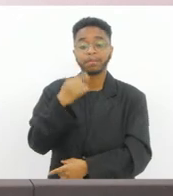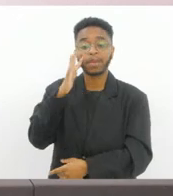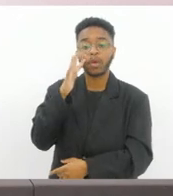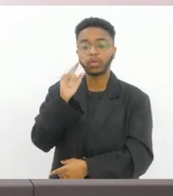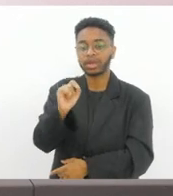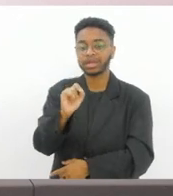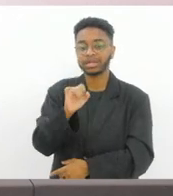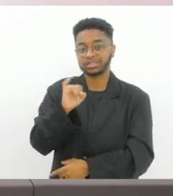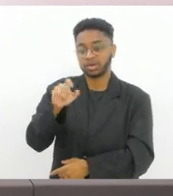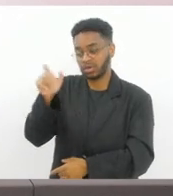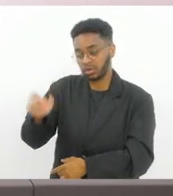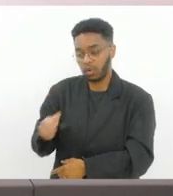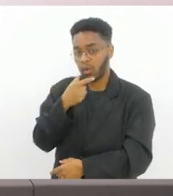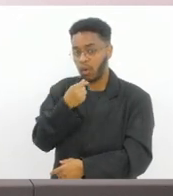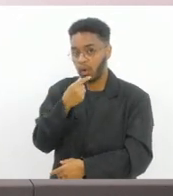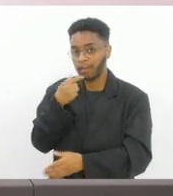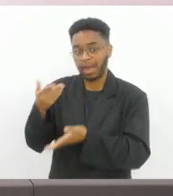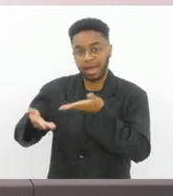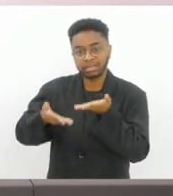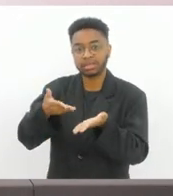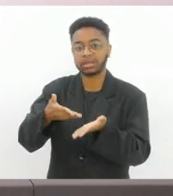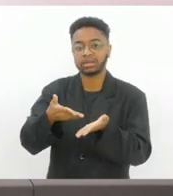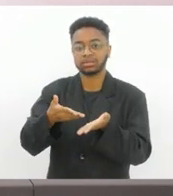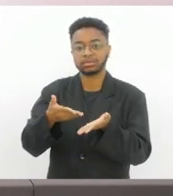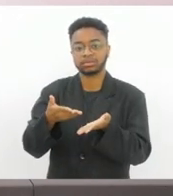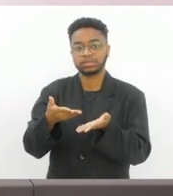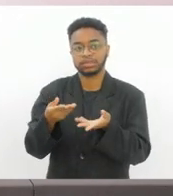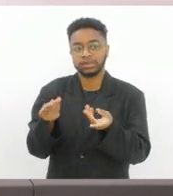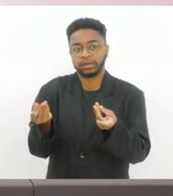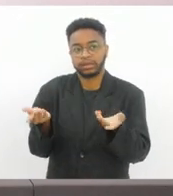que atenda essa mulher de maneira